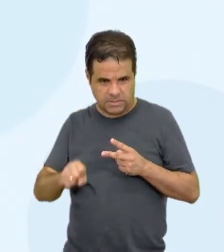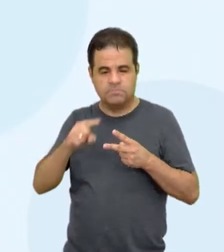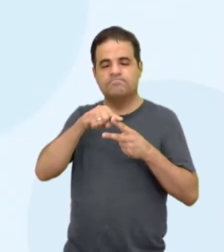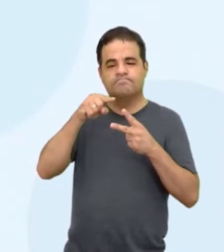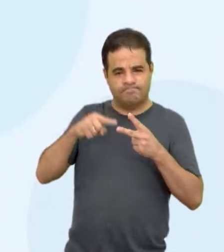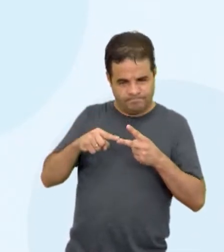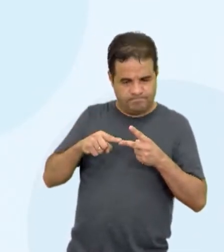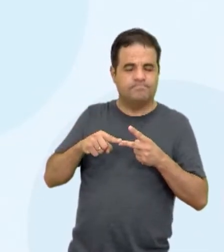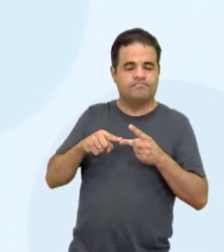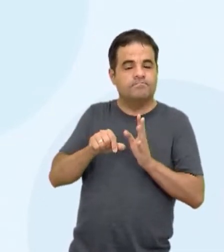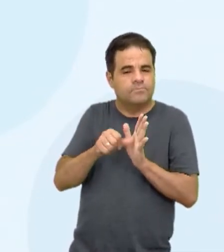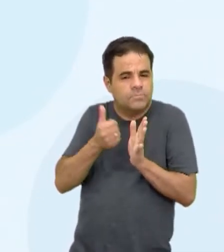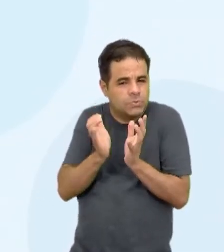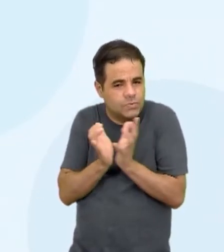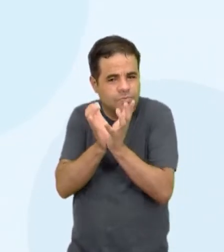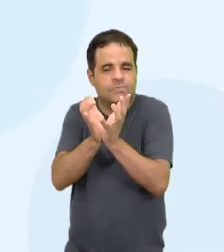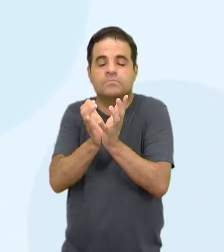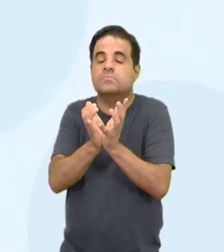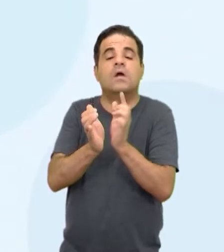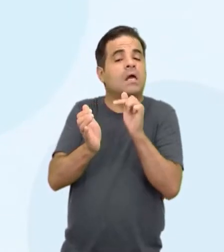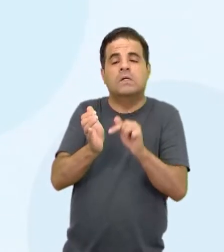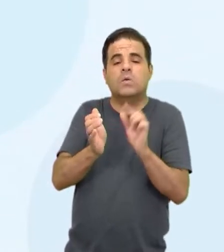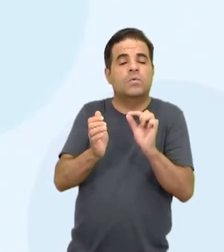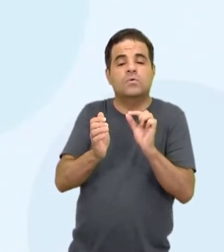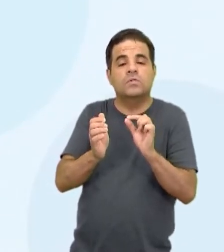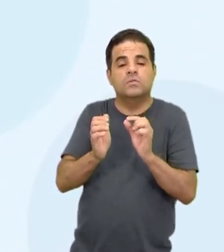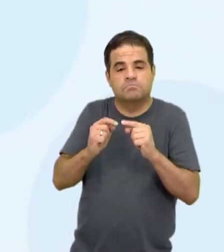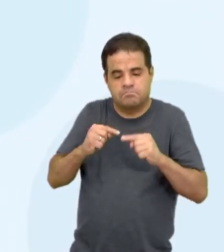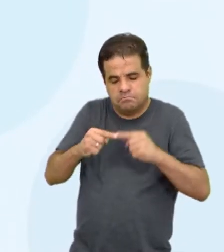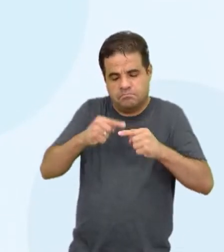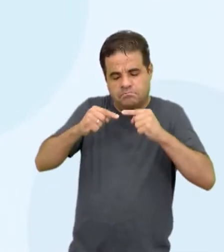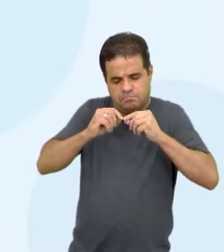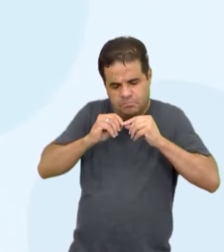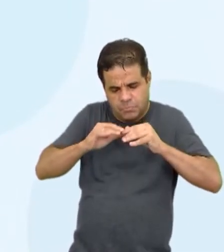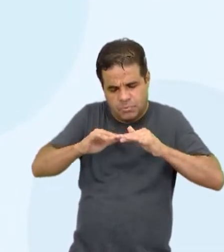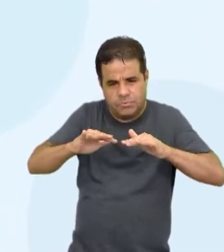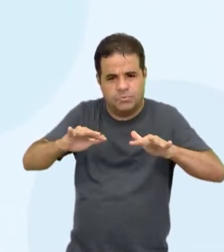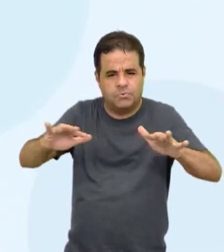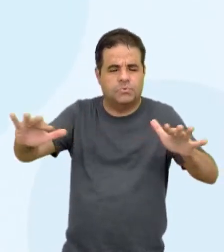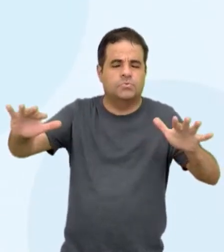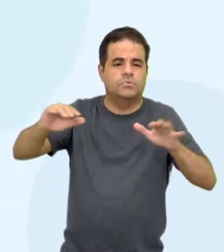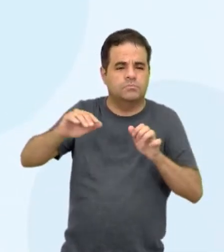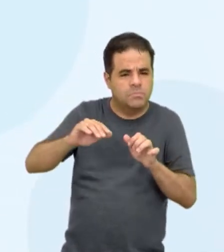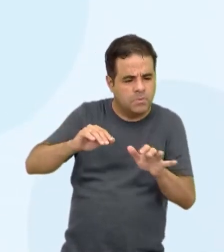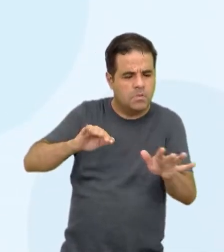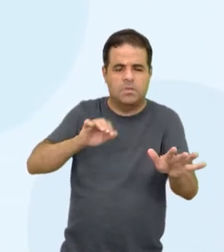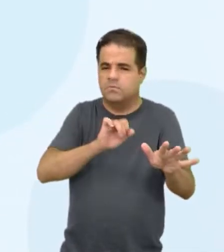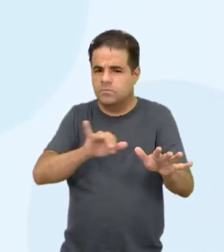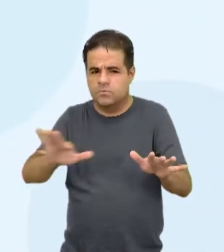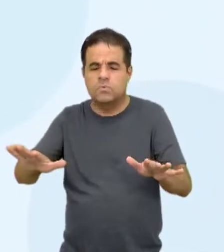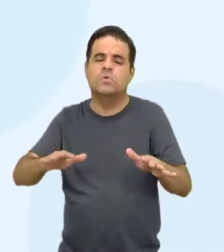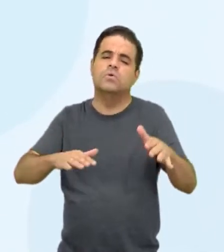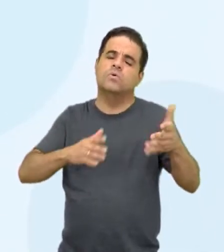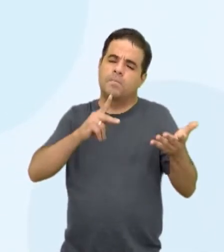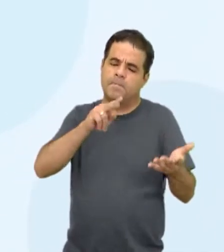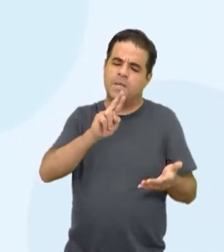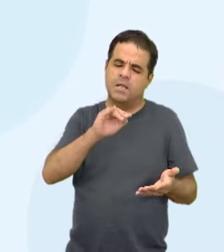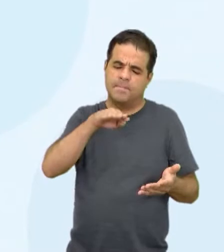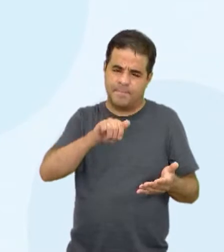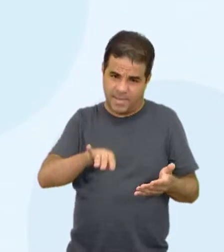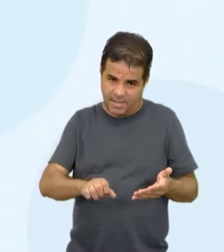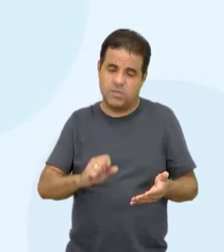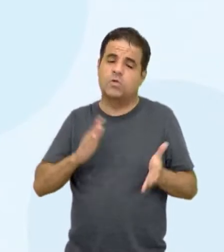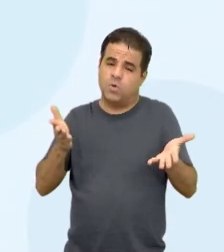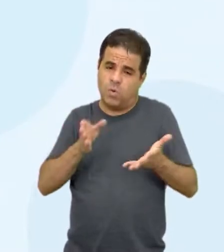hominídeos também. Então, aí, a partir daí, as linhagens se dividem. E aí eu tenho os primatas que a gente conhece